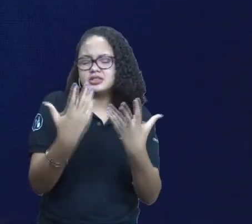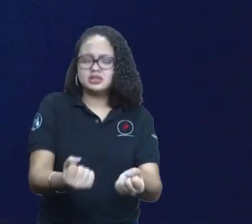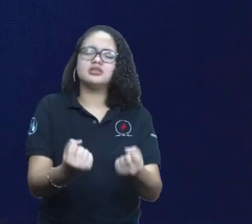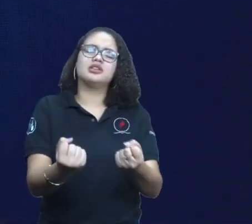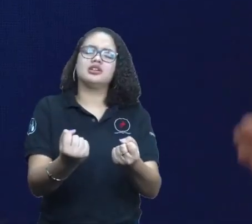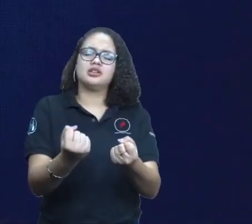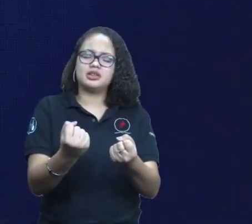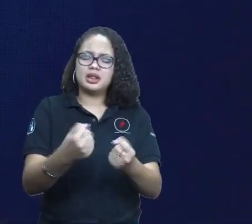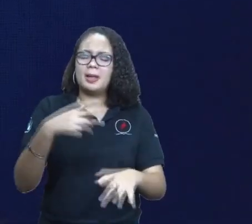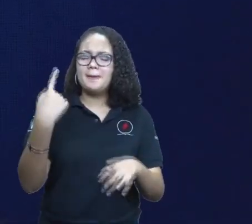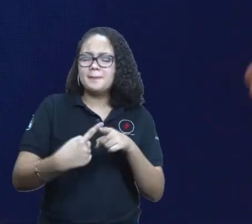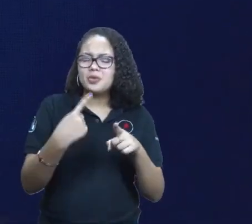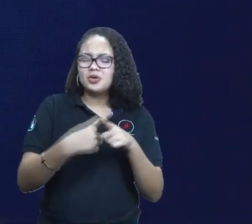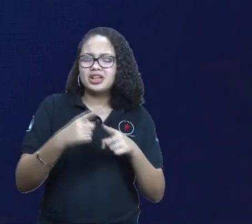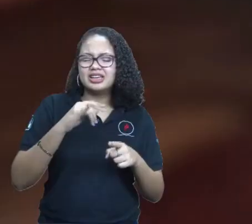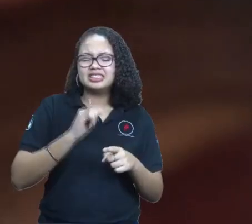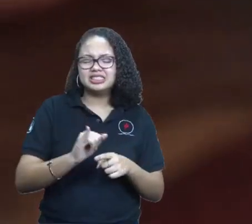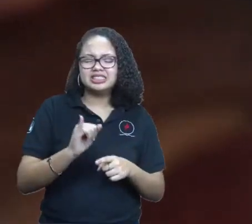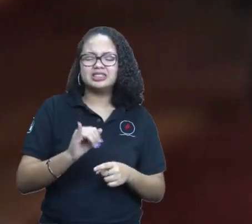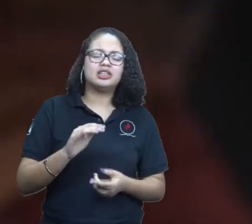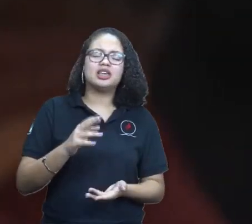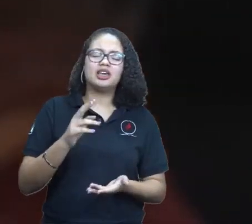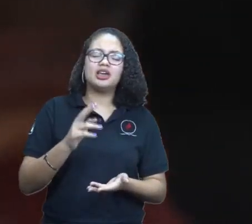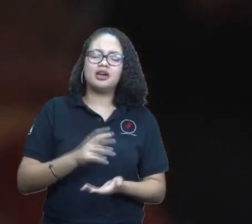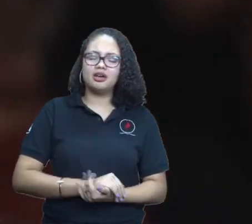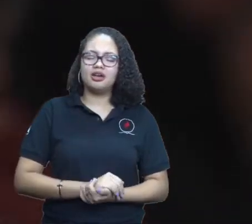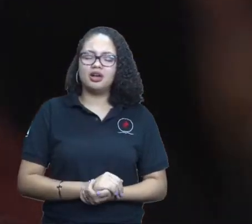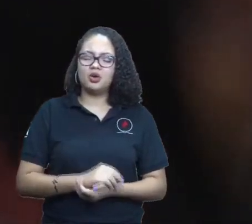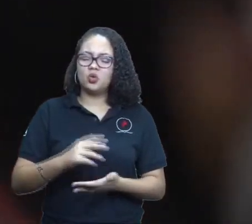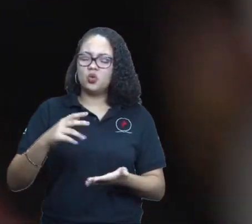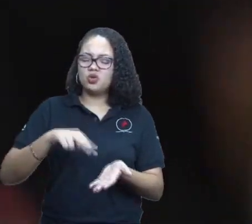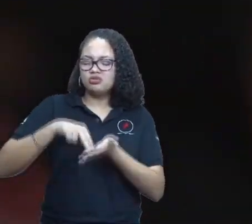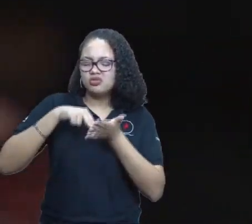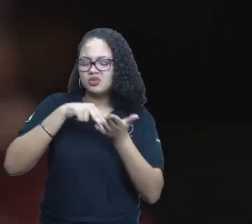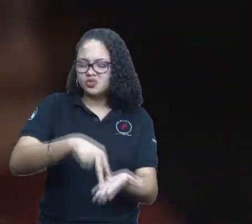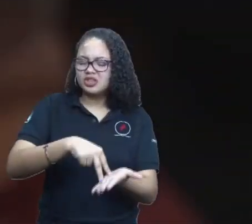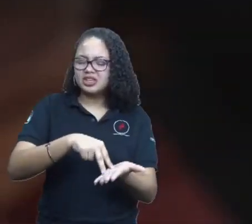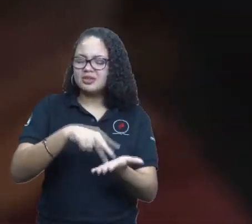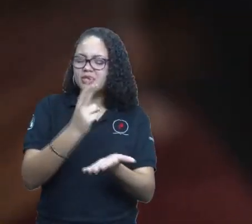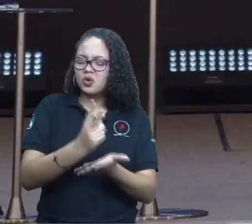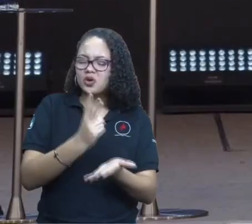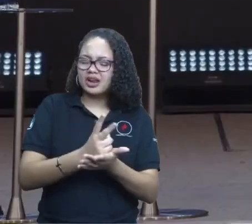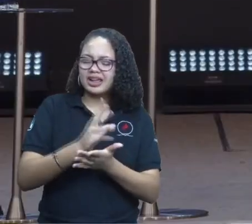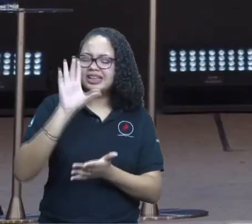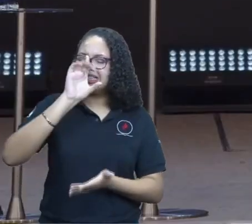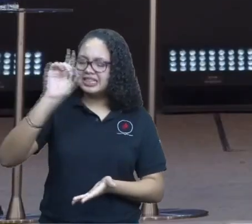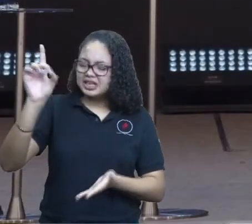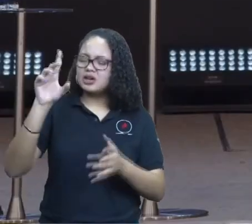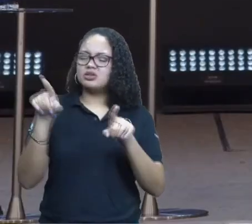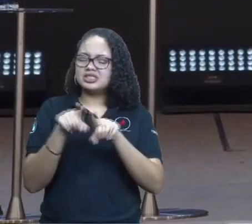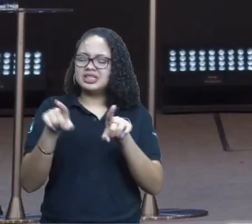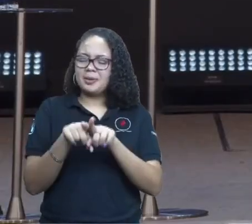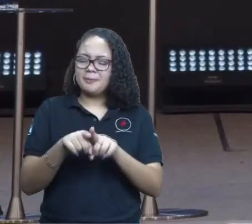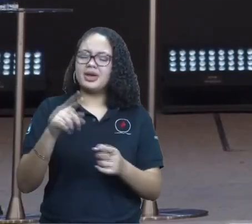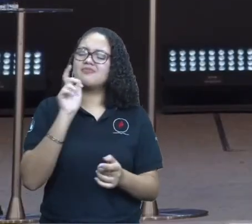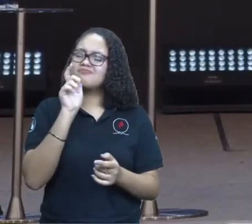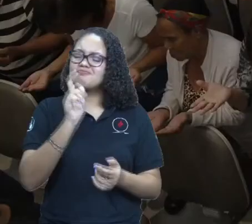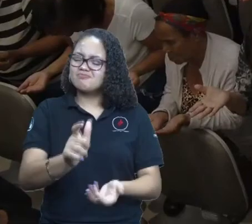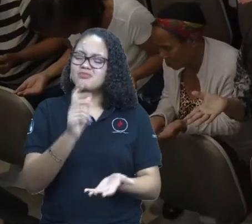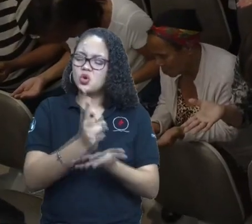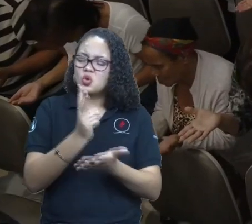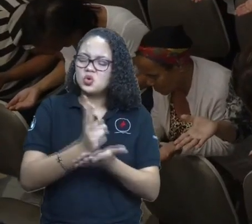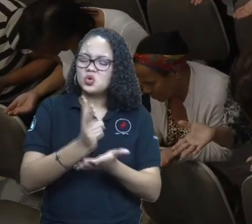pega porque se tu não tivesse a tua posição eu mantém a minha palavra